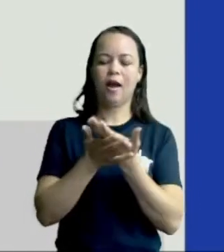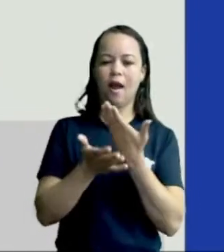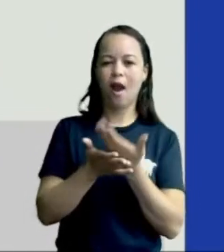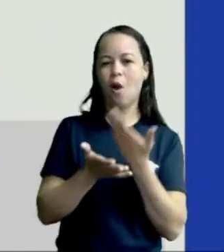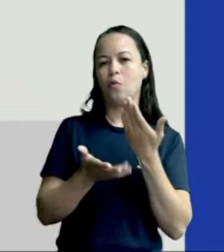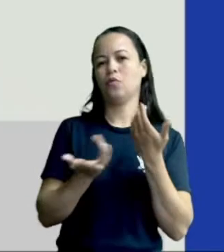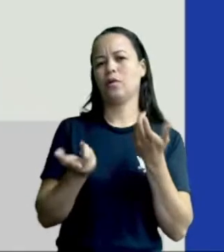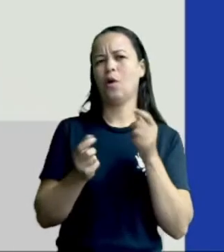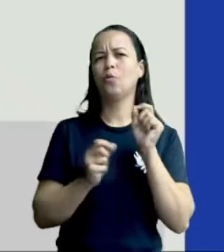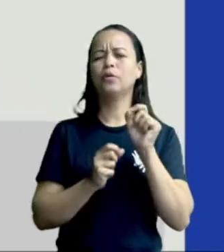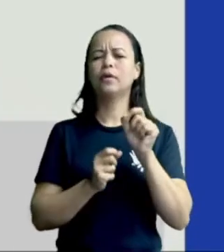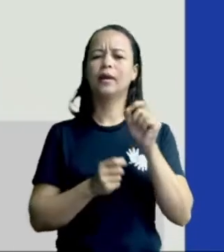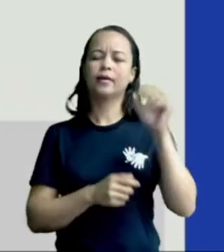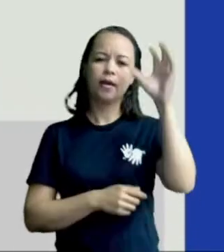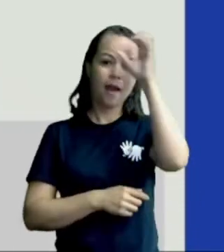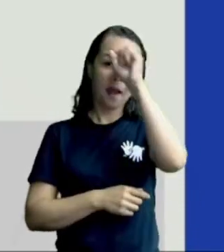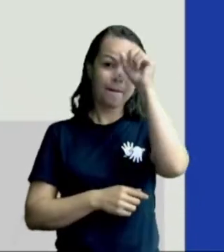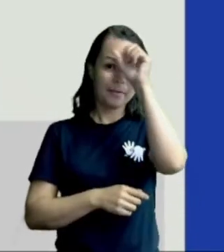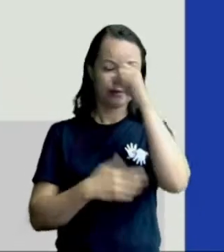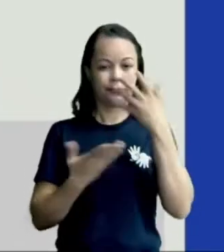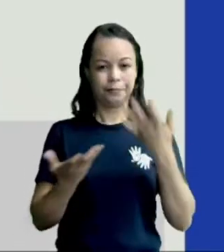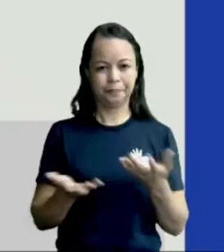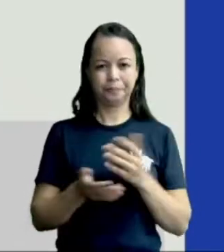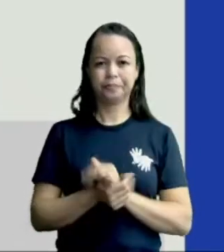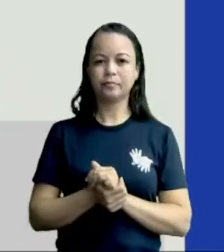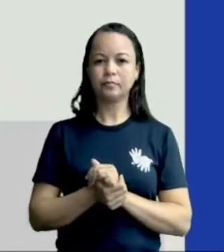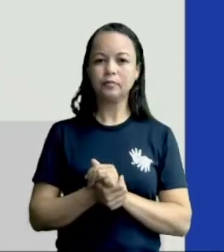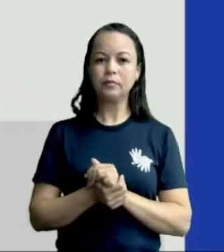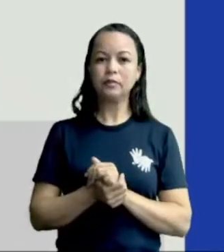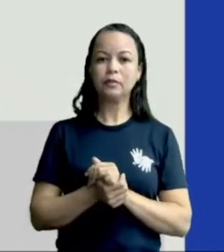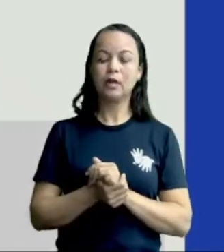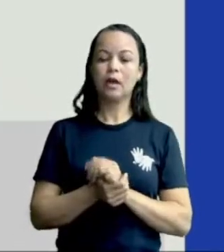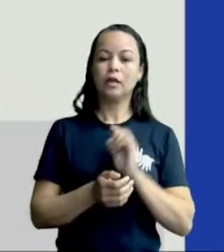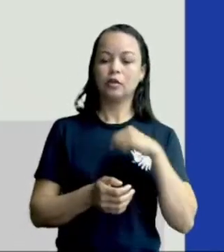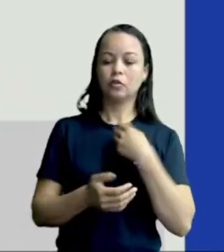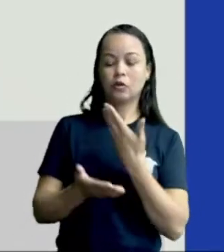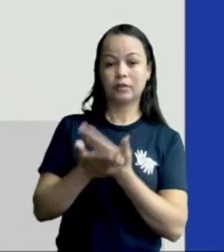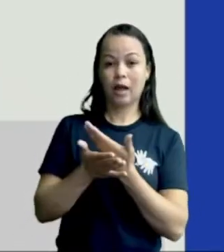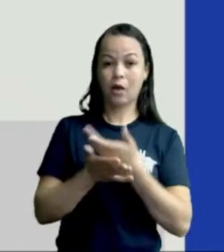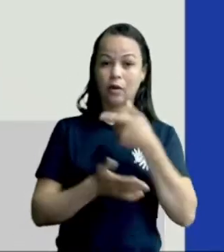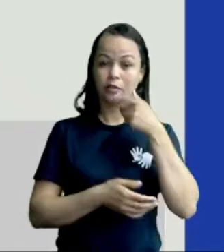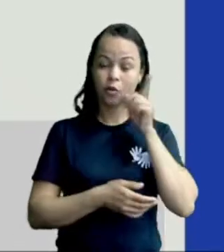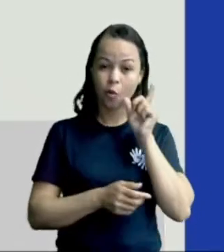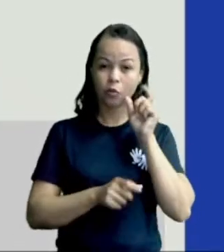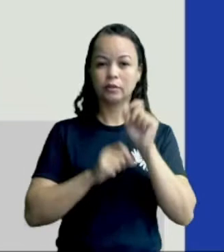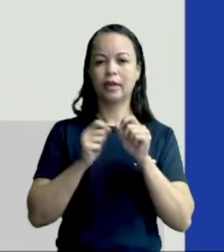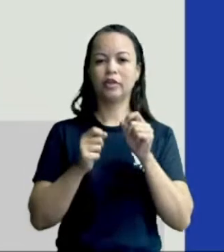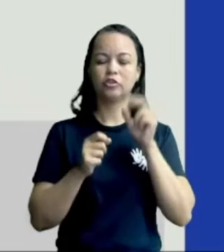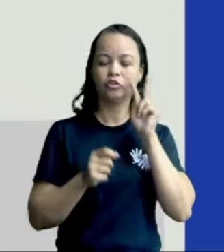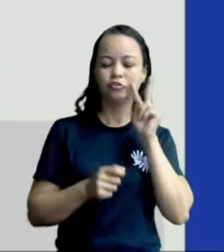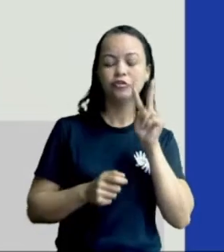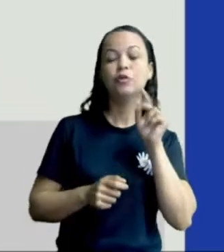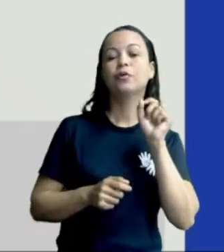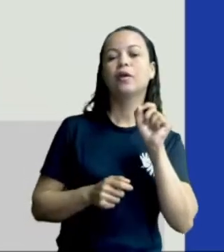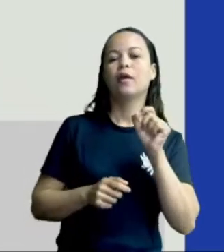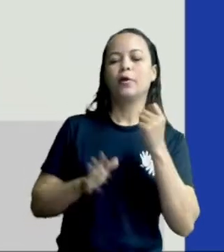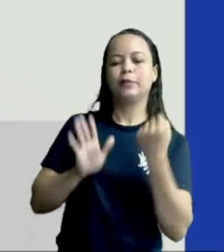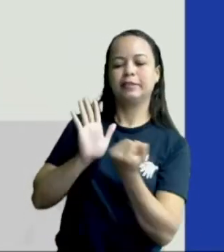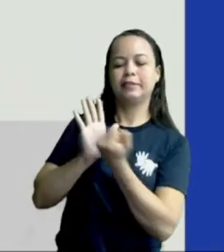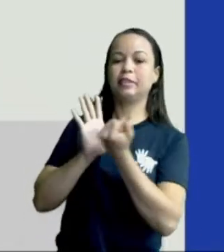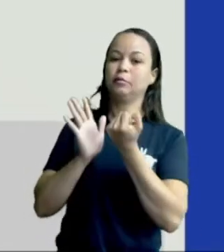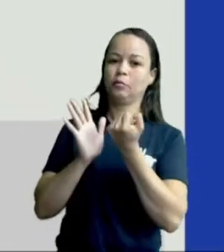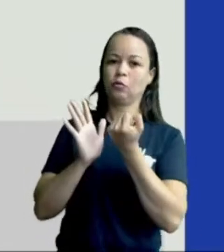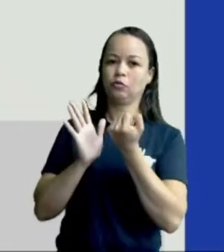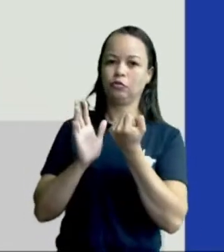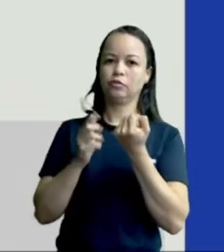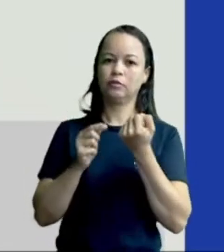na aula? O que foi que a gente aprendeu? Então, na nossa aula de ontem, a gente viu os símbolos nacionais, lembra? Tá ligado?